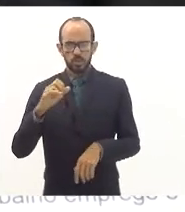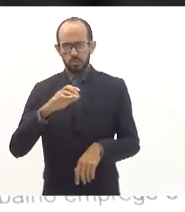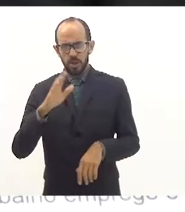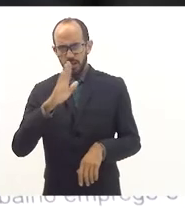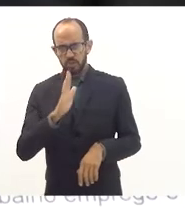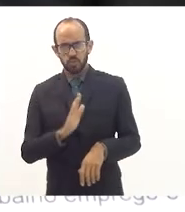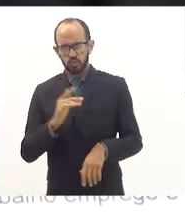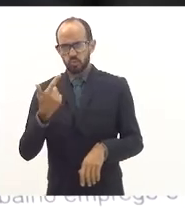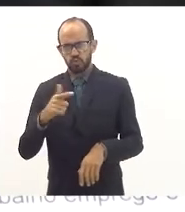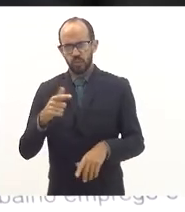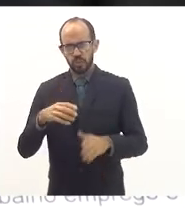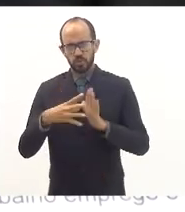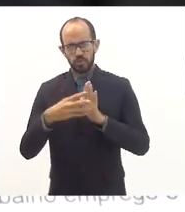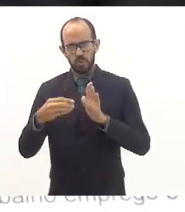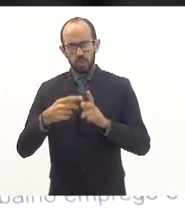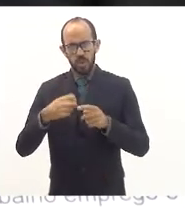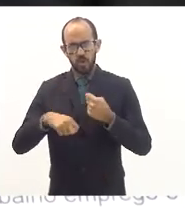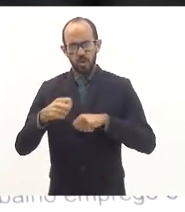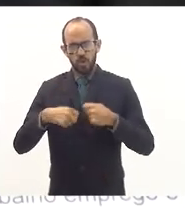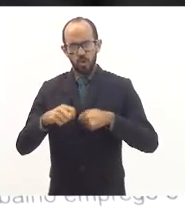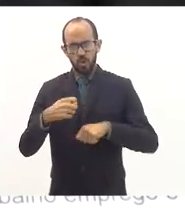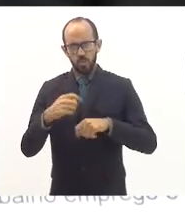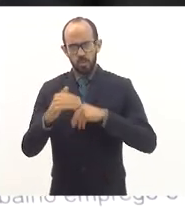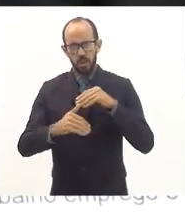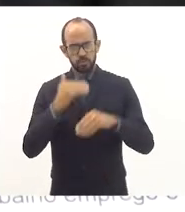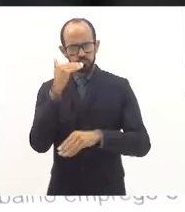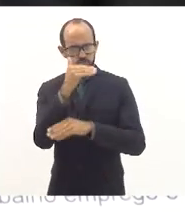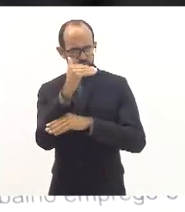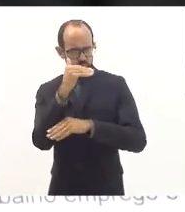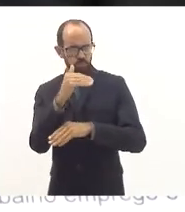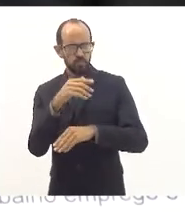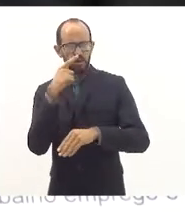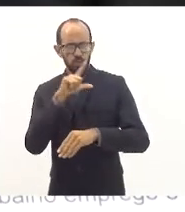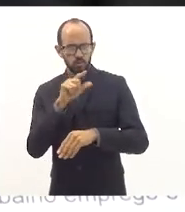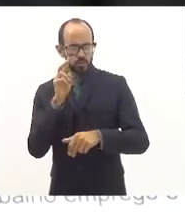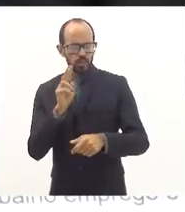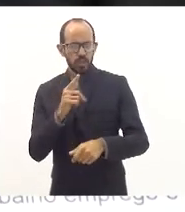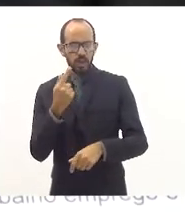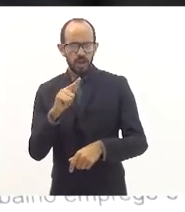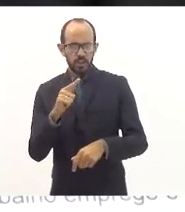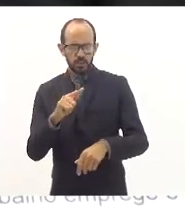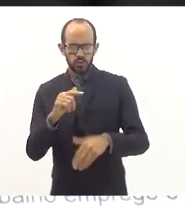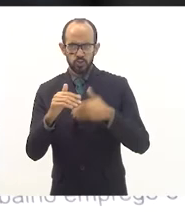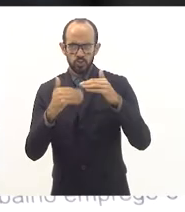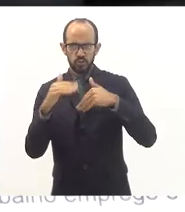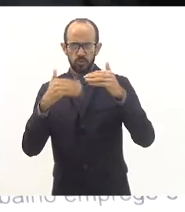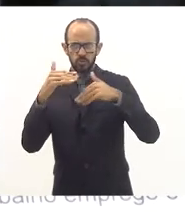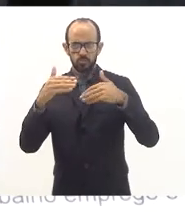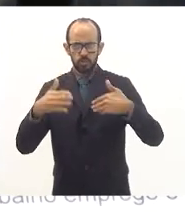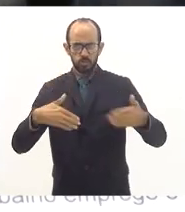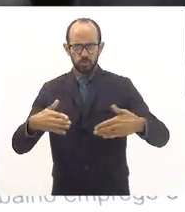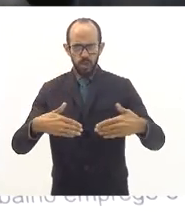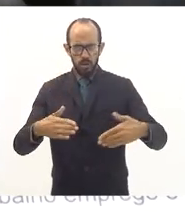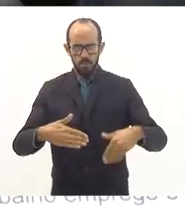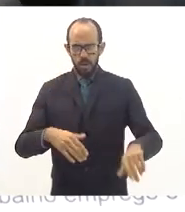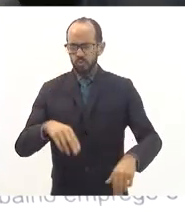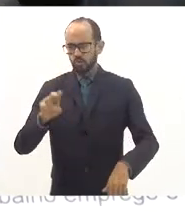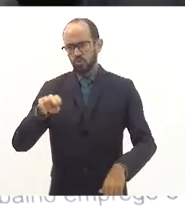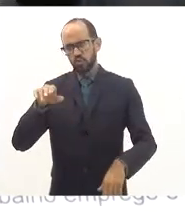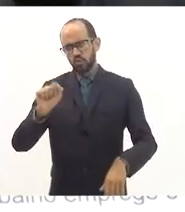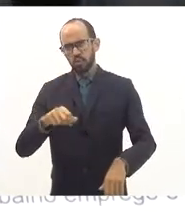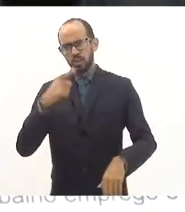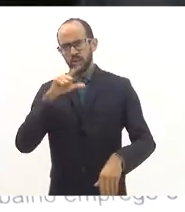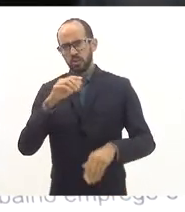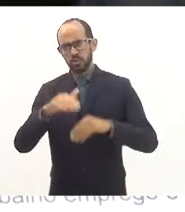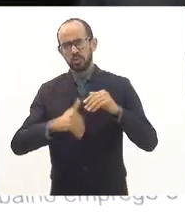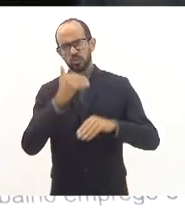que afirmasse a sua soberania, que garantisse o desenvolvimento das suas forças produtivas, a gente jamais ia